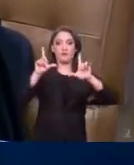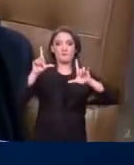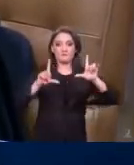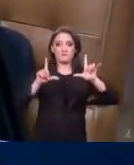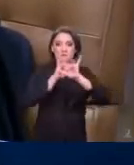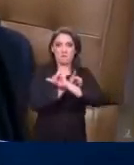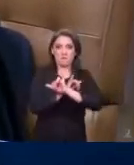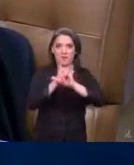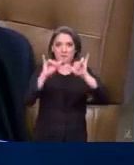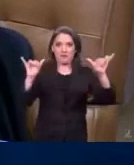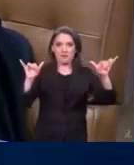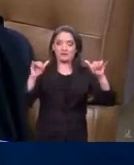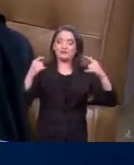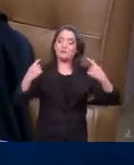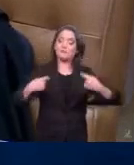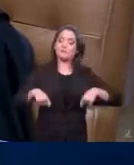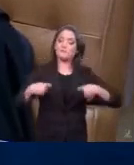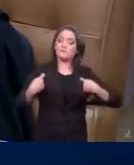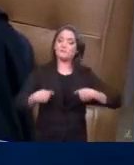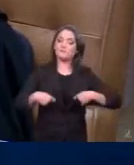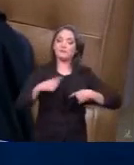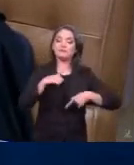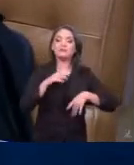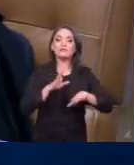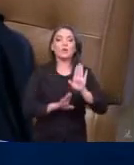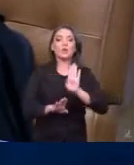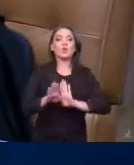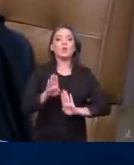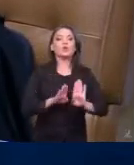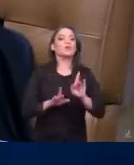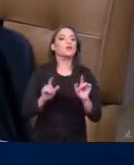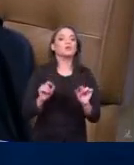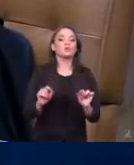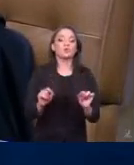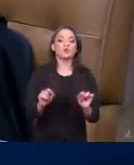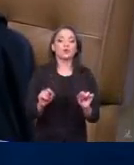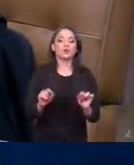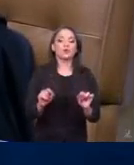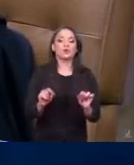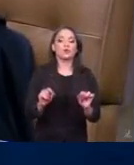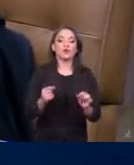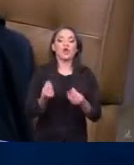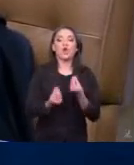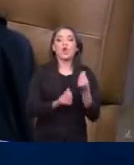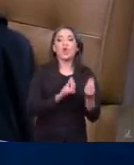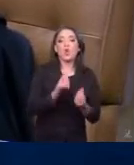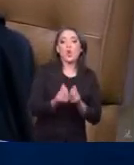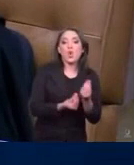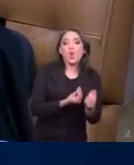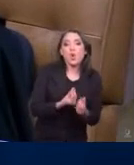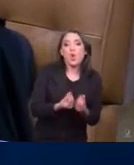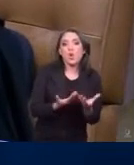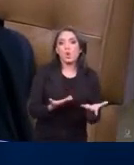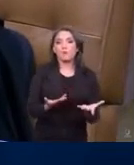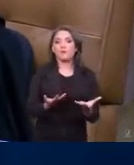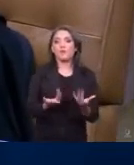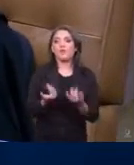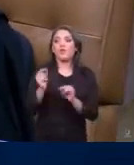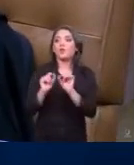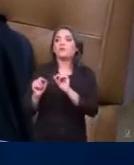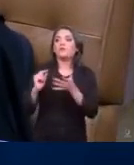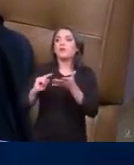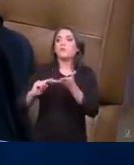Isso não existe. Então, eu não conheço esse processo, não conheço o pedido de forma detalhada,